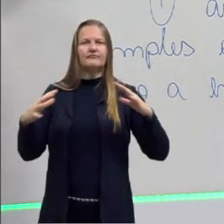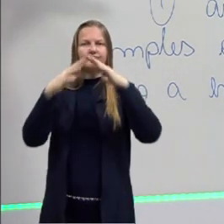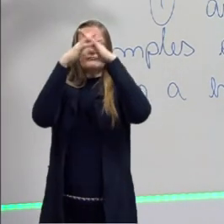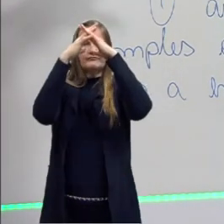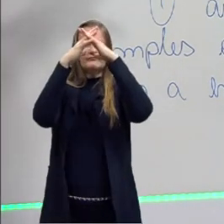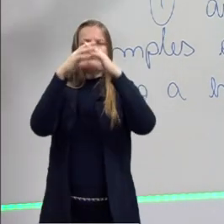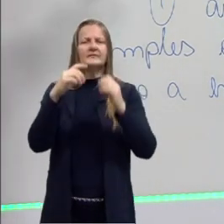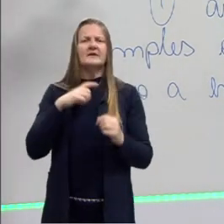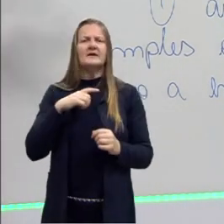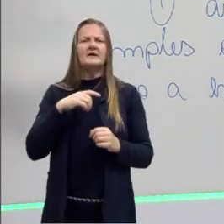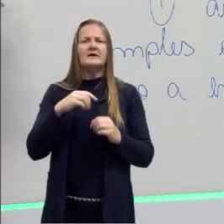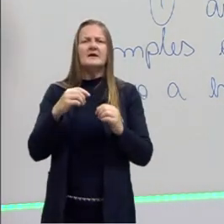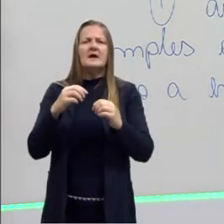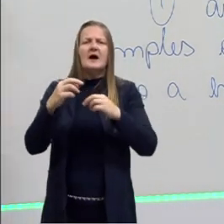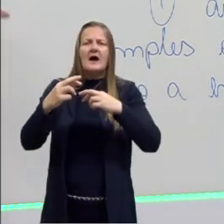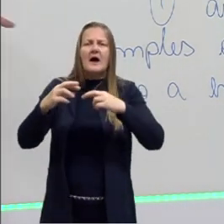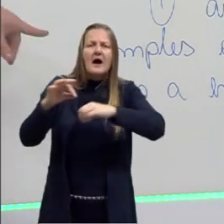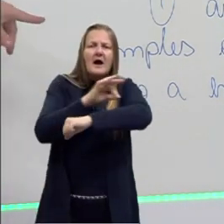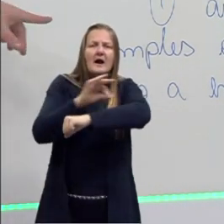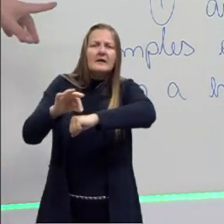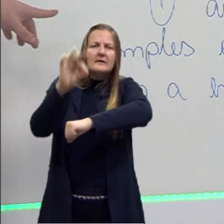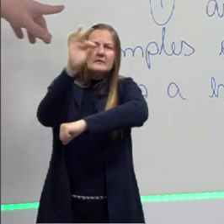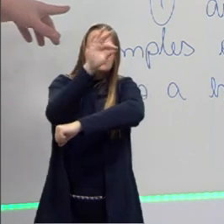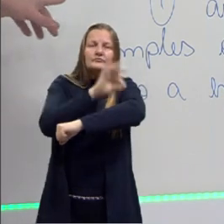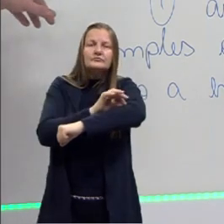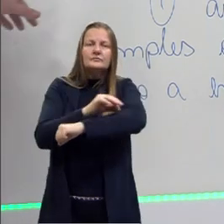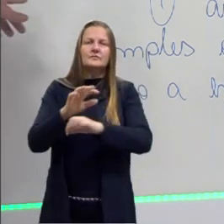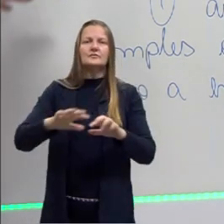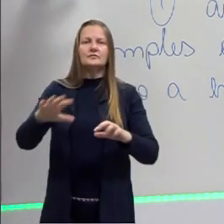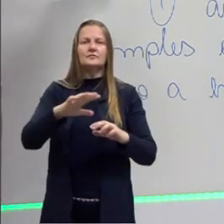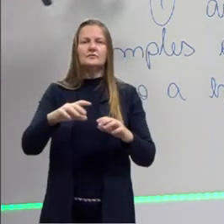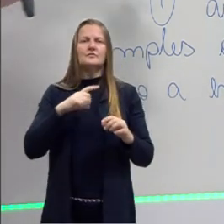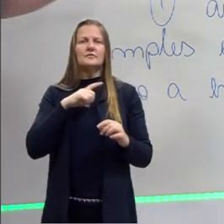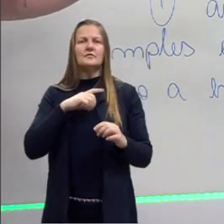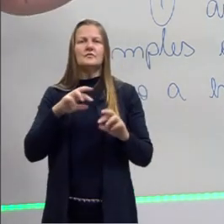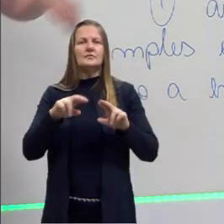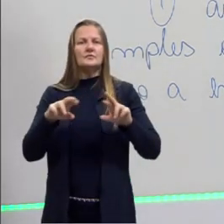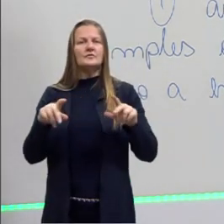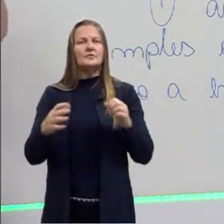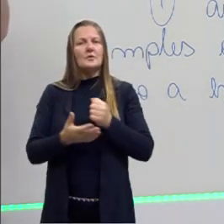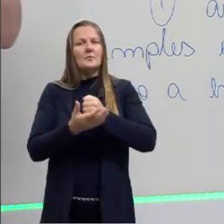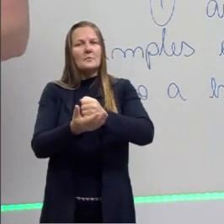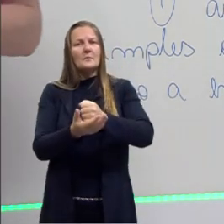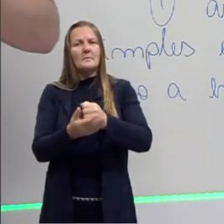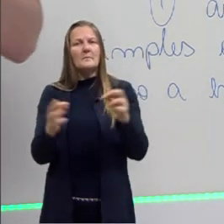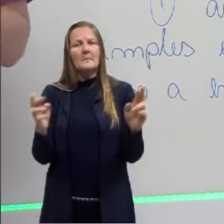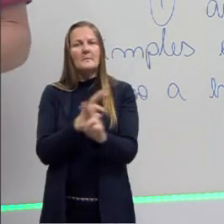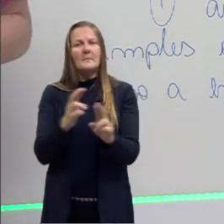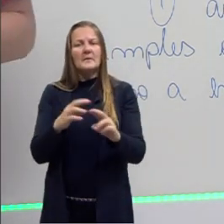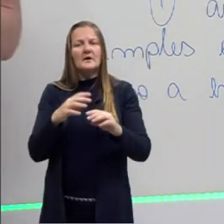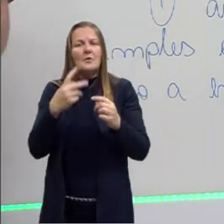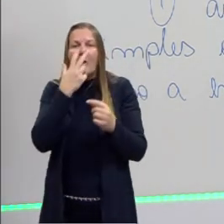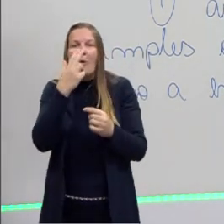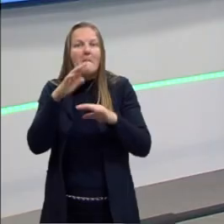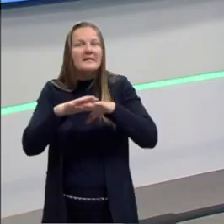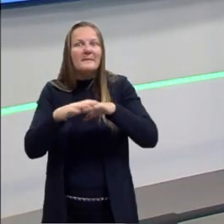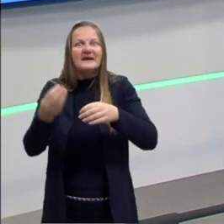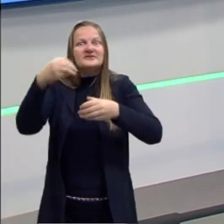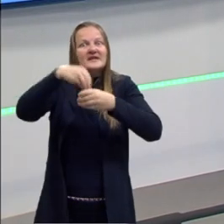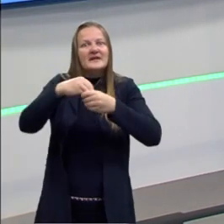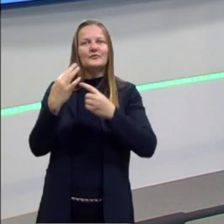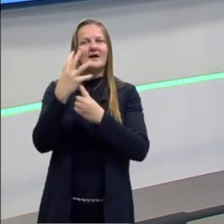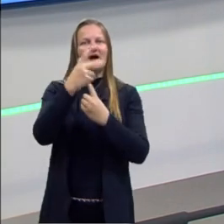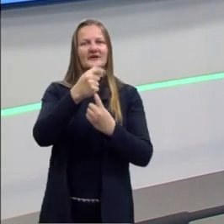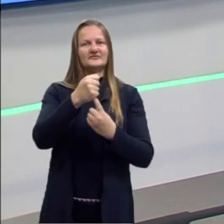na arquitetura renascentista a ocupação do espaço pelo Edifício se baseia em relações matemáticas né